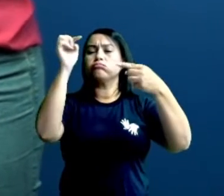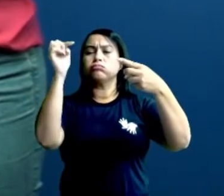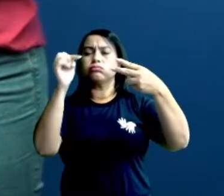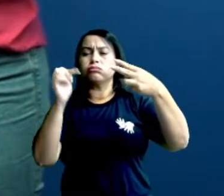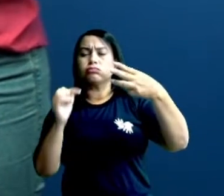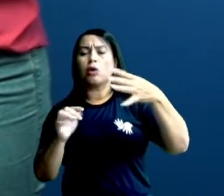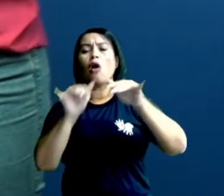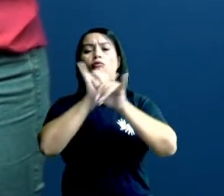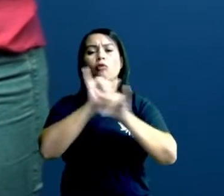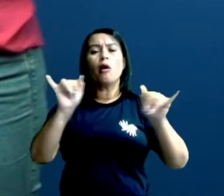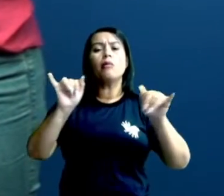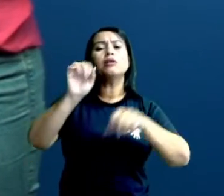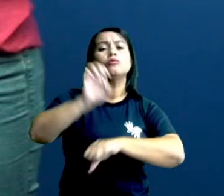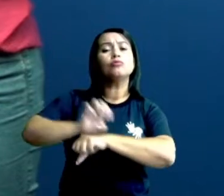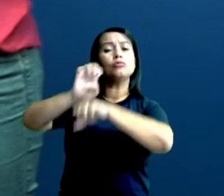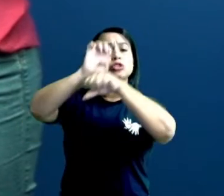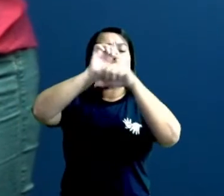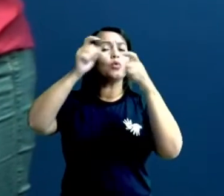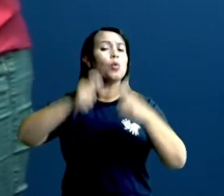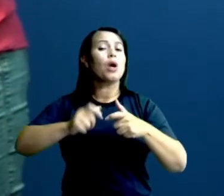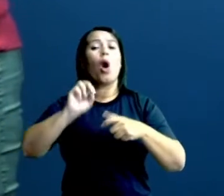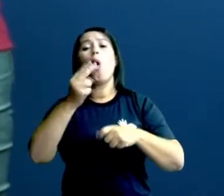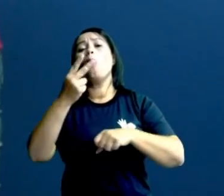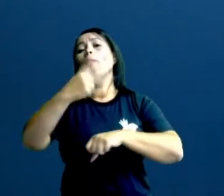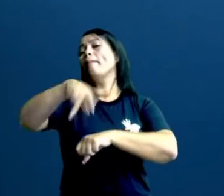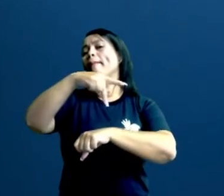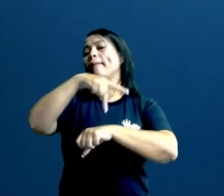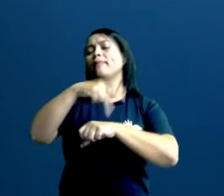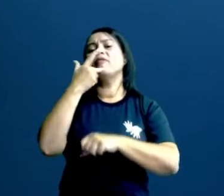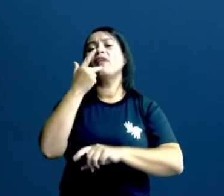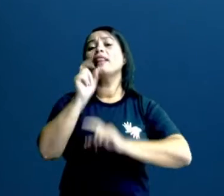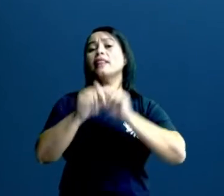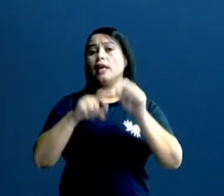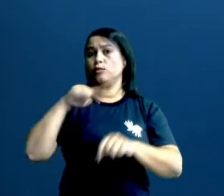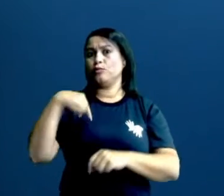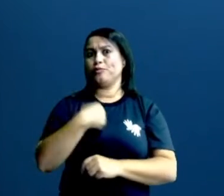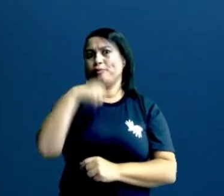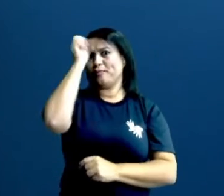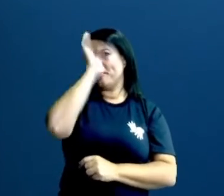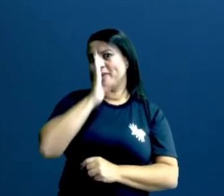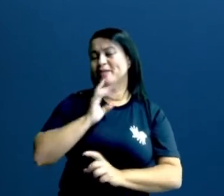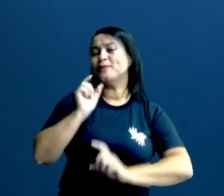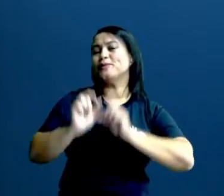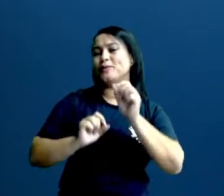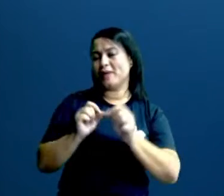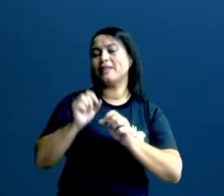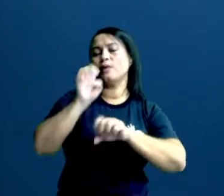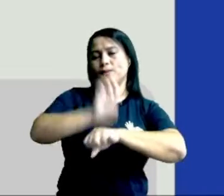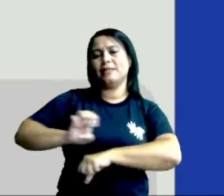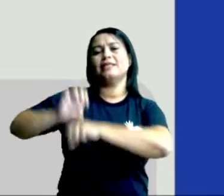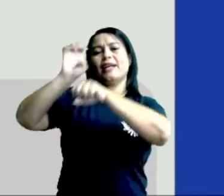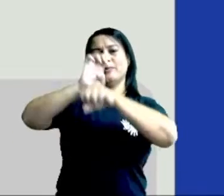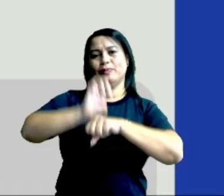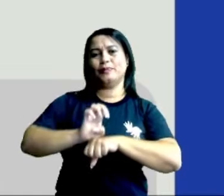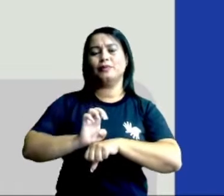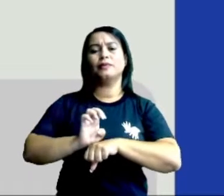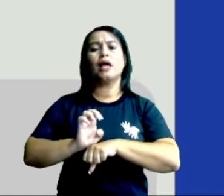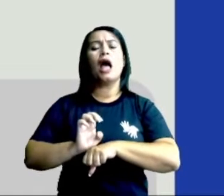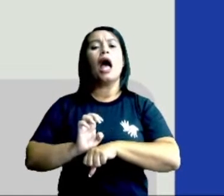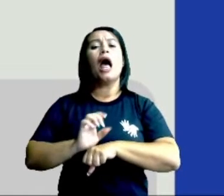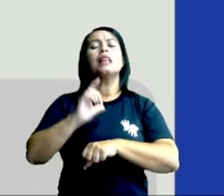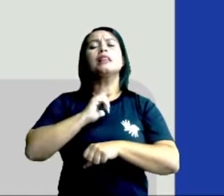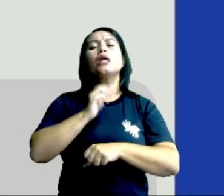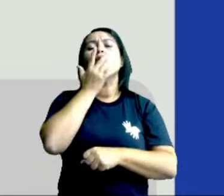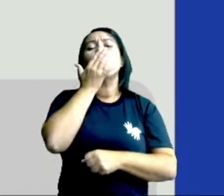estado, daquele lugar ou daquele país. Certo? Aqui, como a gente está falando do nosso Brasil, então seriam os estados. Quanto